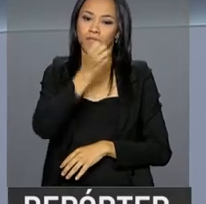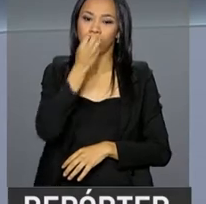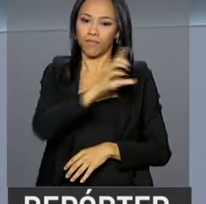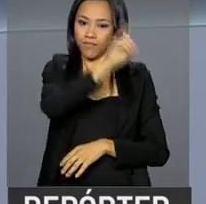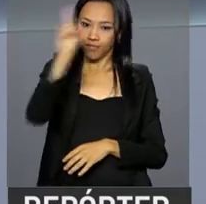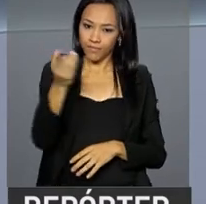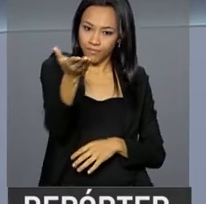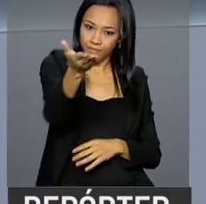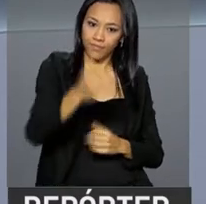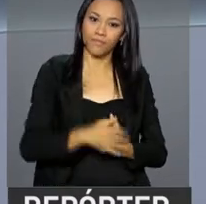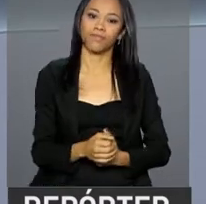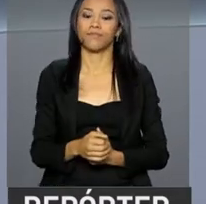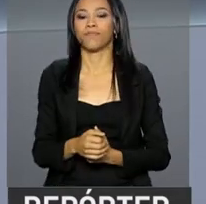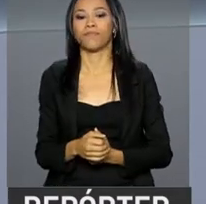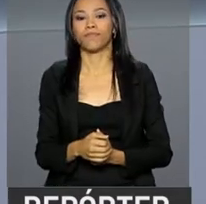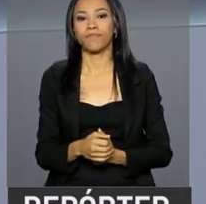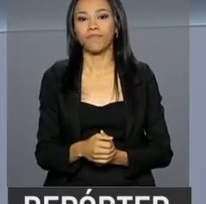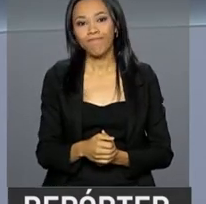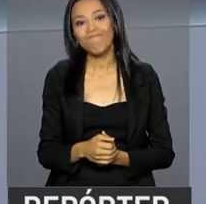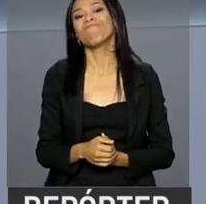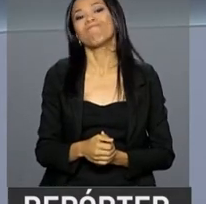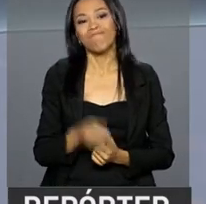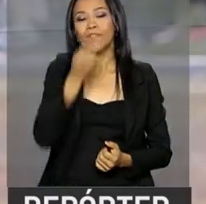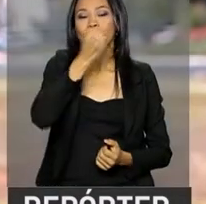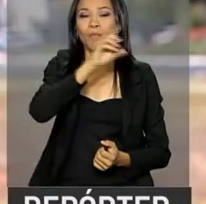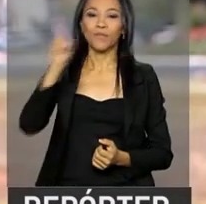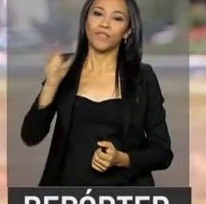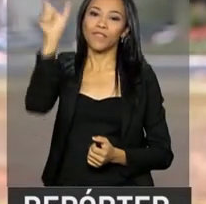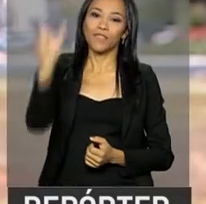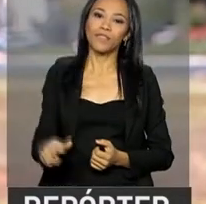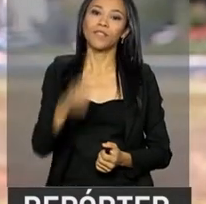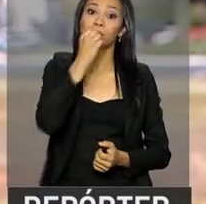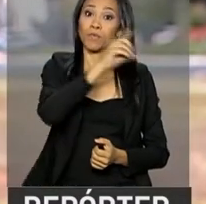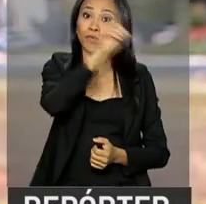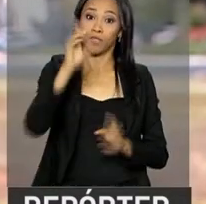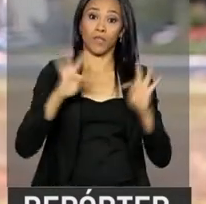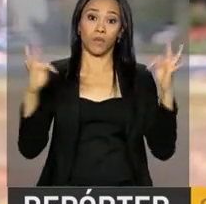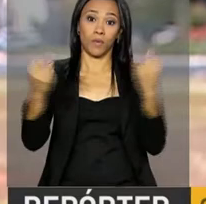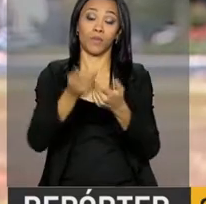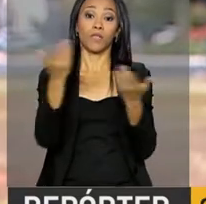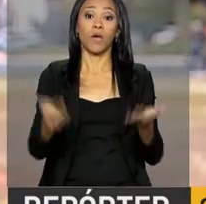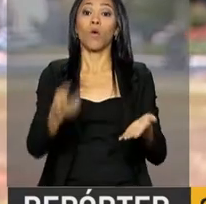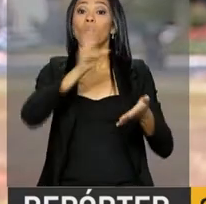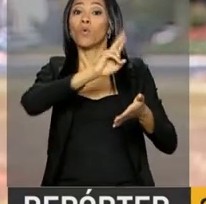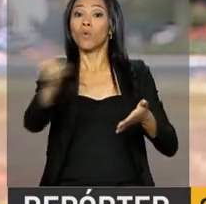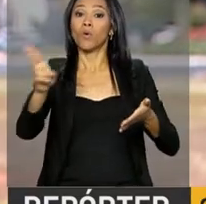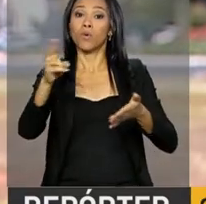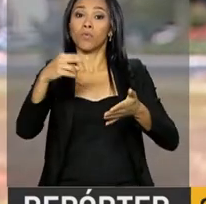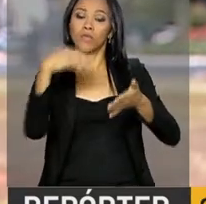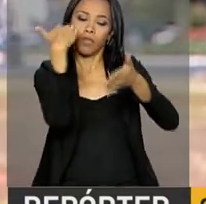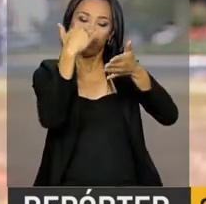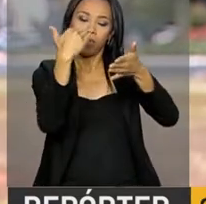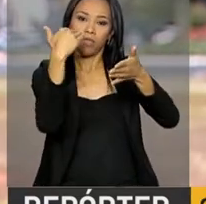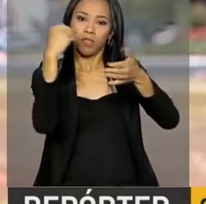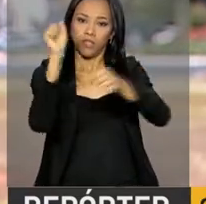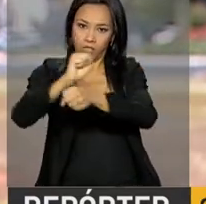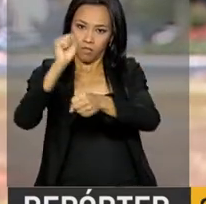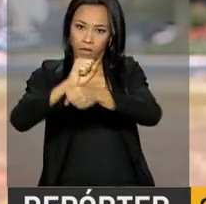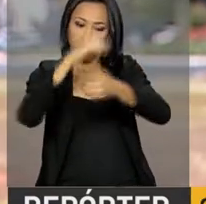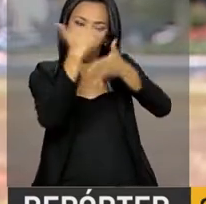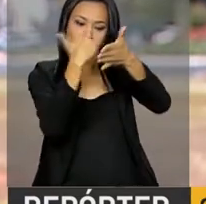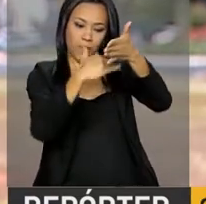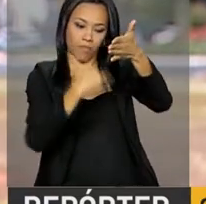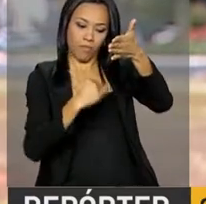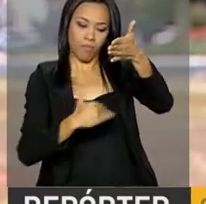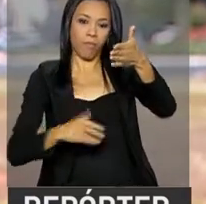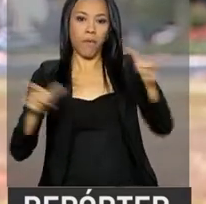você bom dia renata um bom dia a todos é isso mesmo a lista do sistema de ser atualizada do sistema